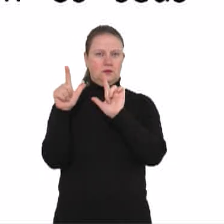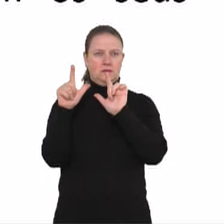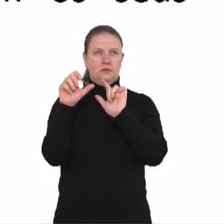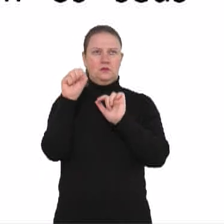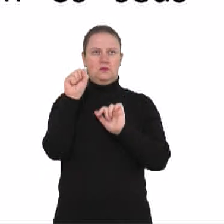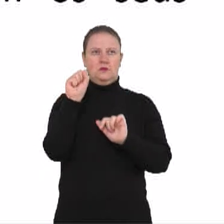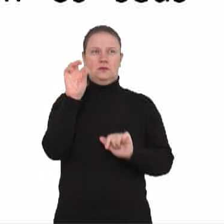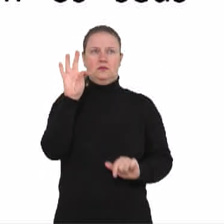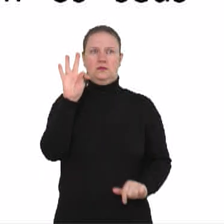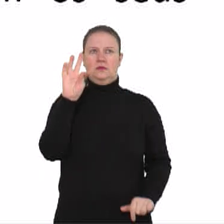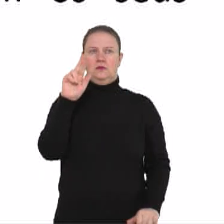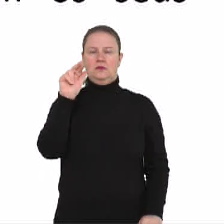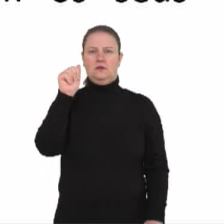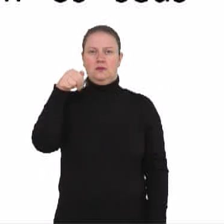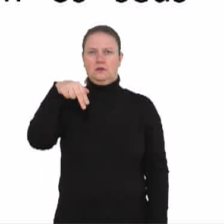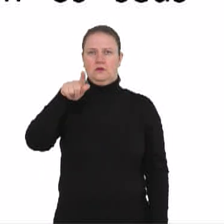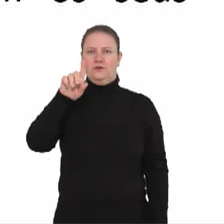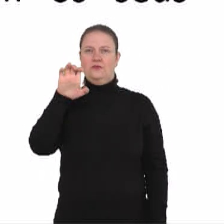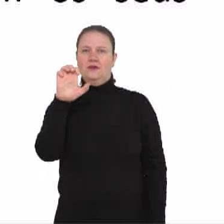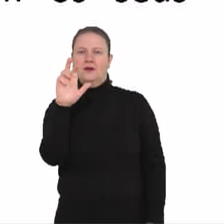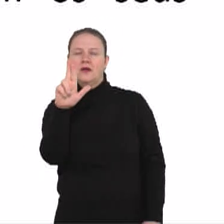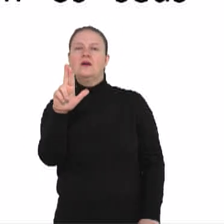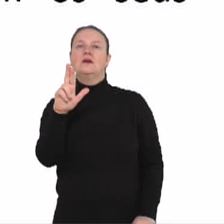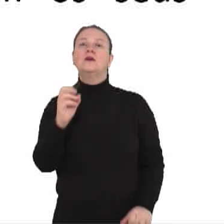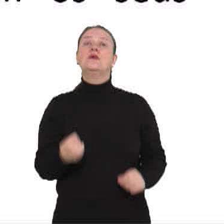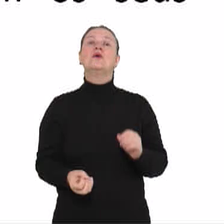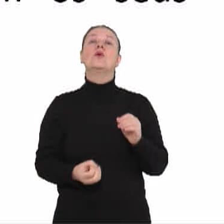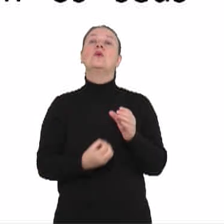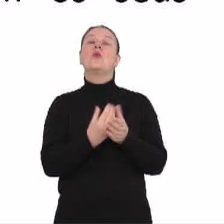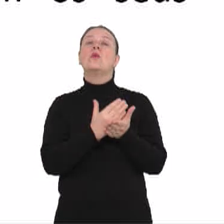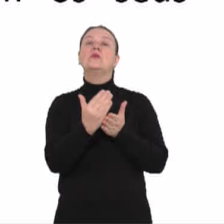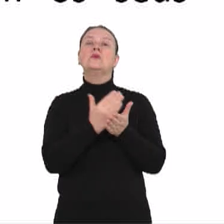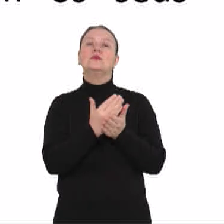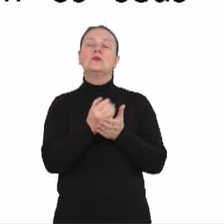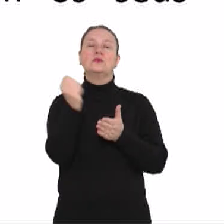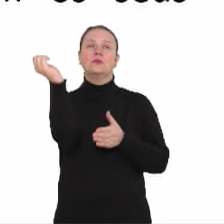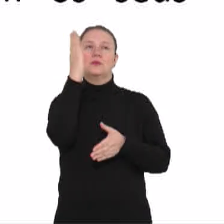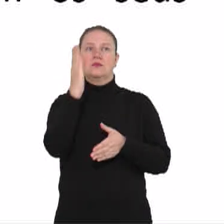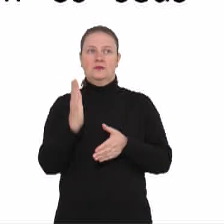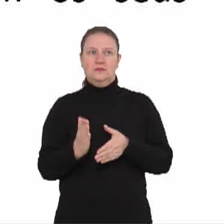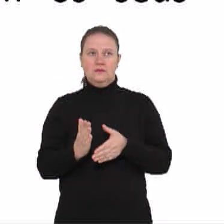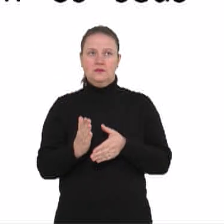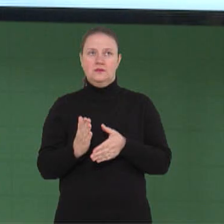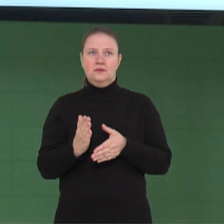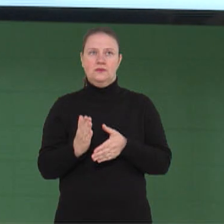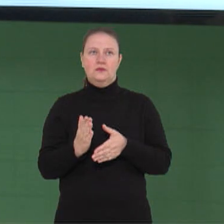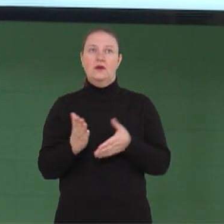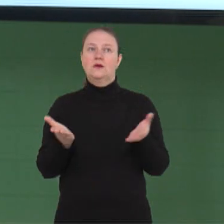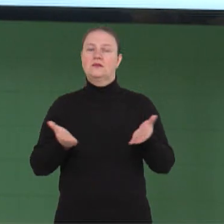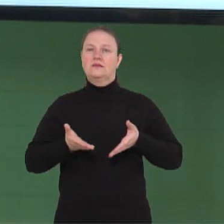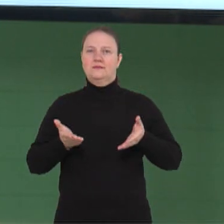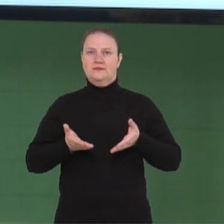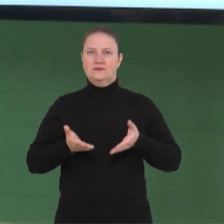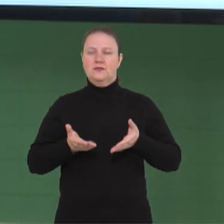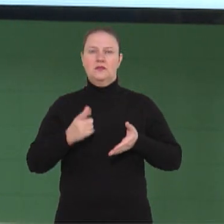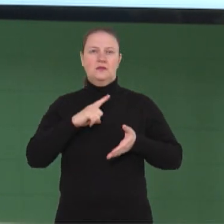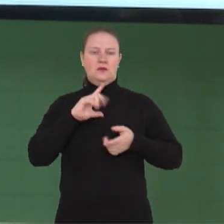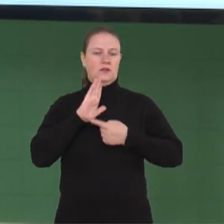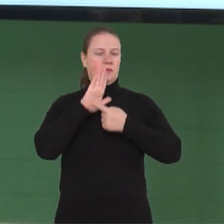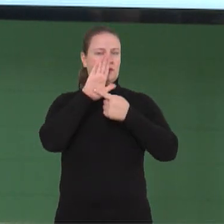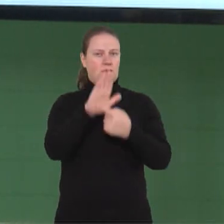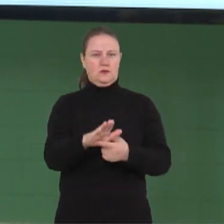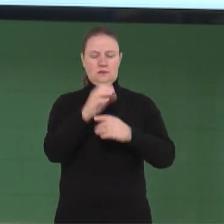Stranger Things estreou no Brasil em julho de 2016, transmitida originalmente pela Netflix. O que eu tenho aqui? A apresentação da